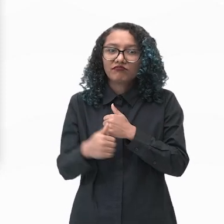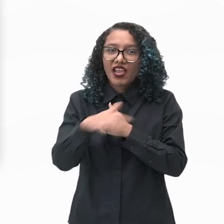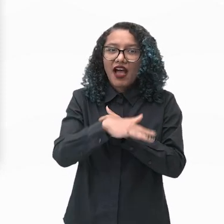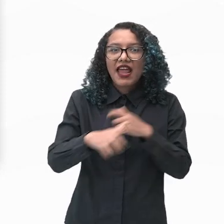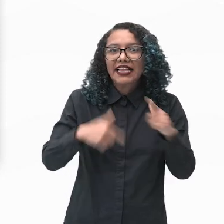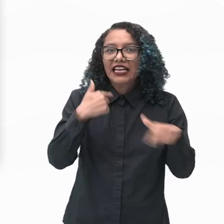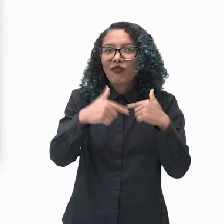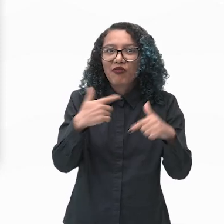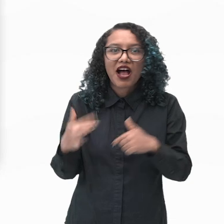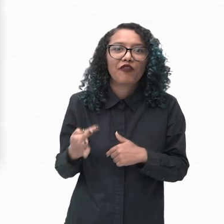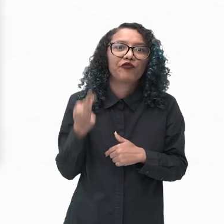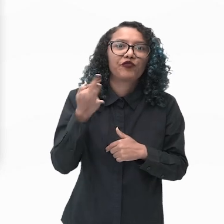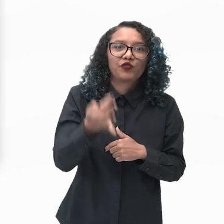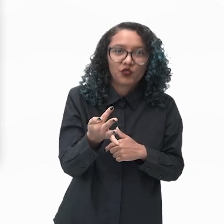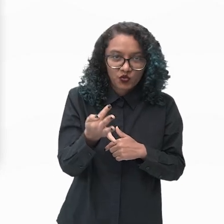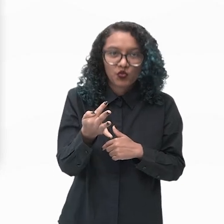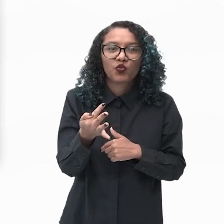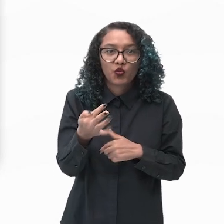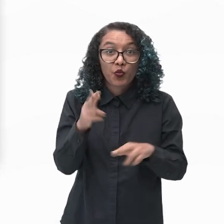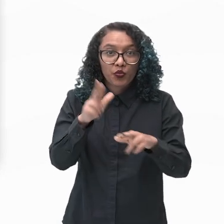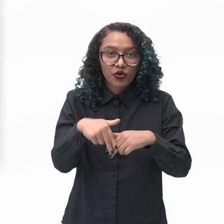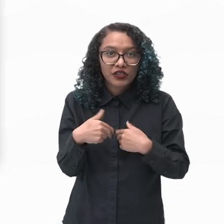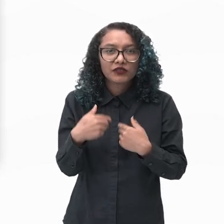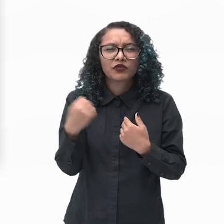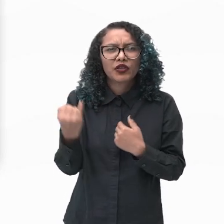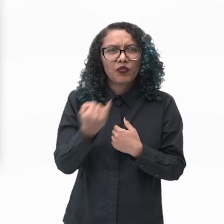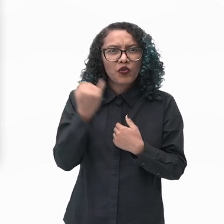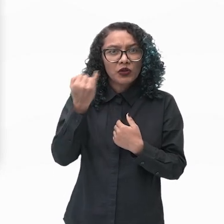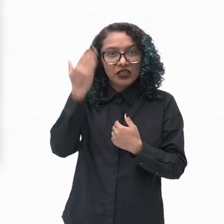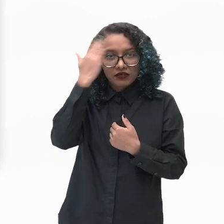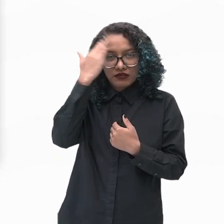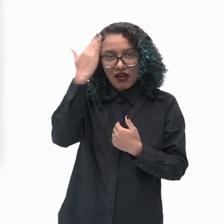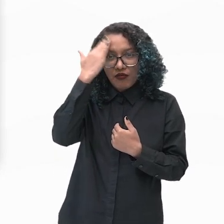é importante a gente ter em mente que